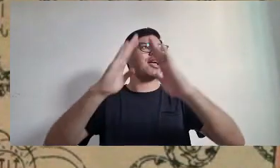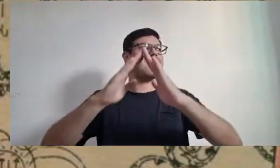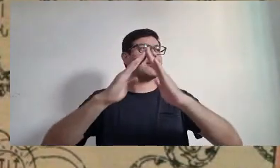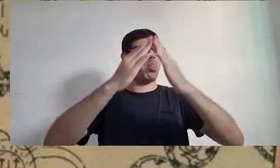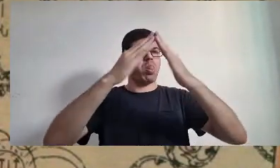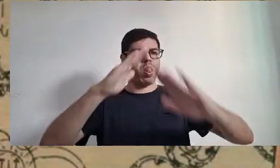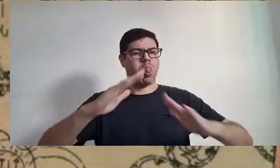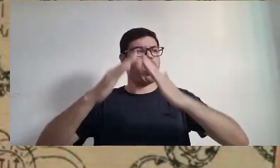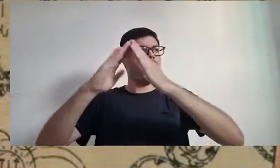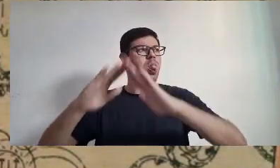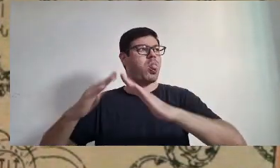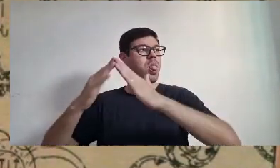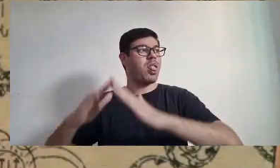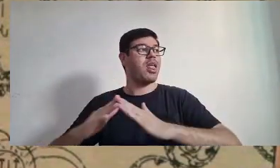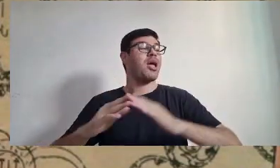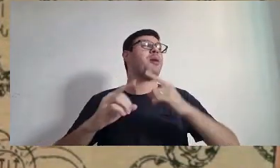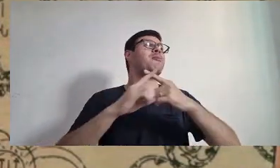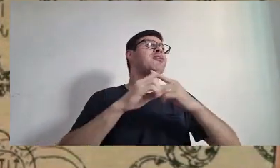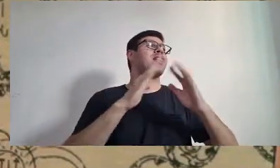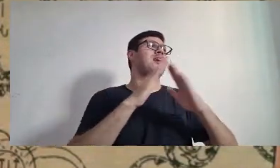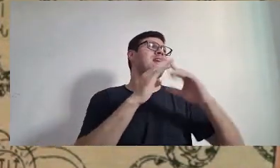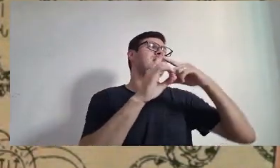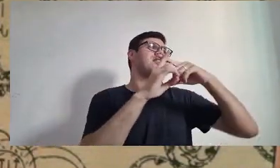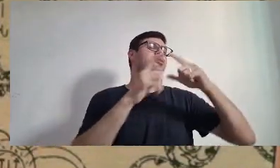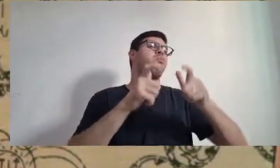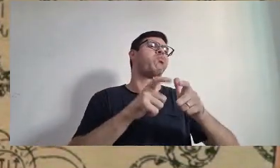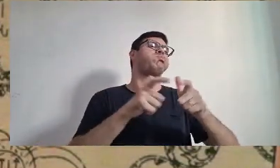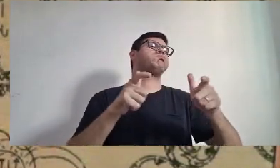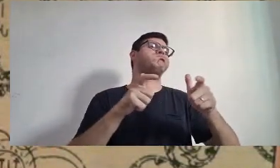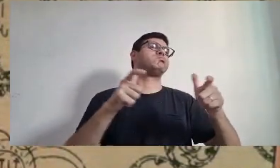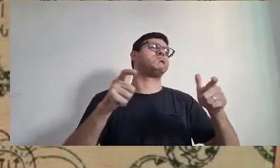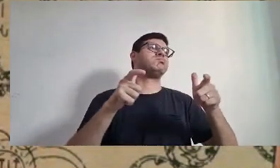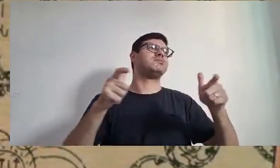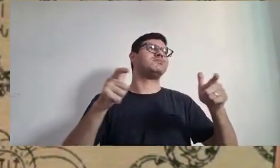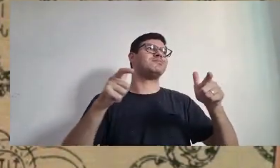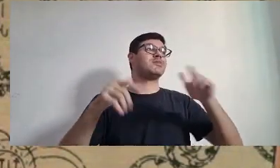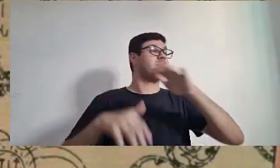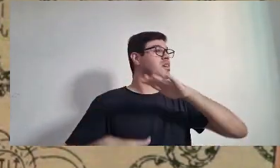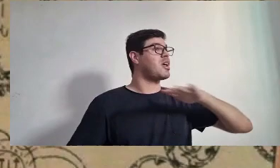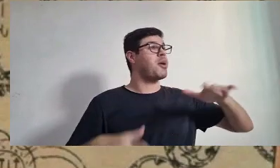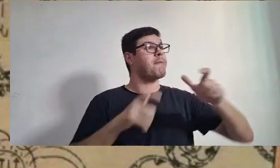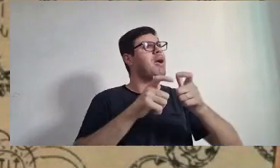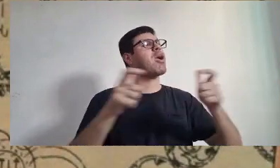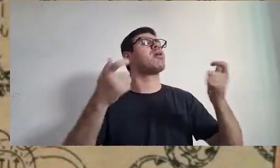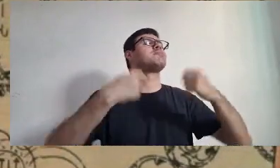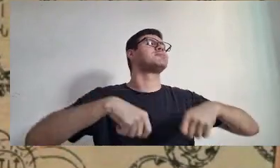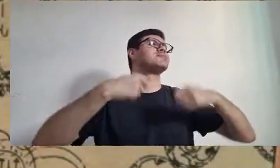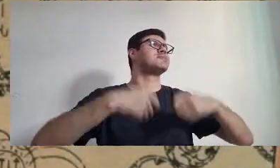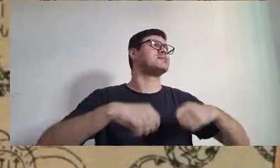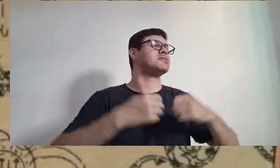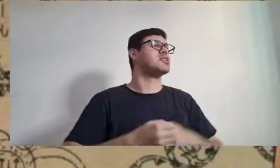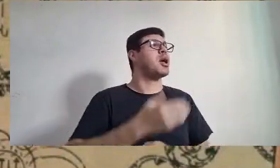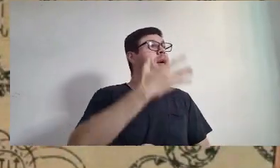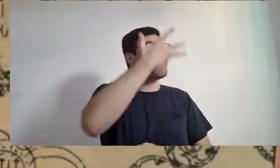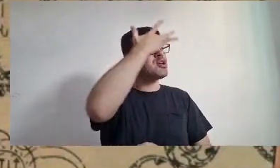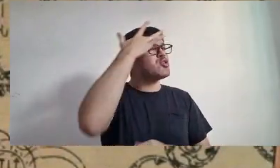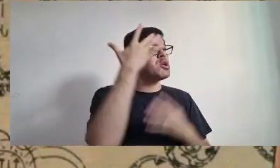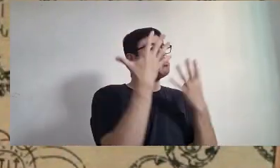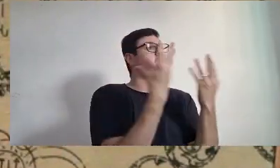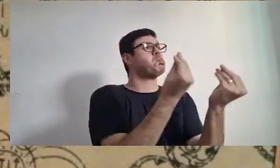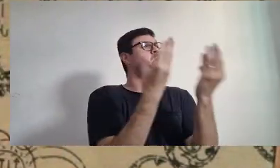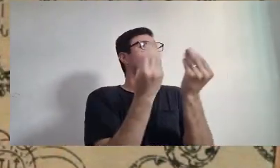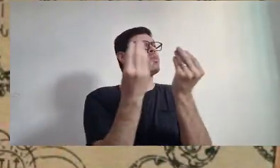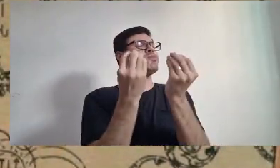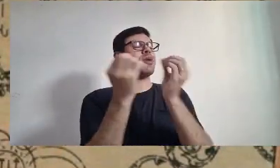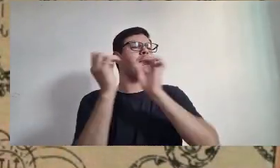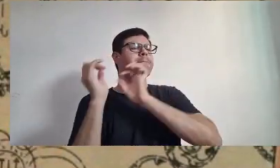perto, porque a igreja... Cresceu muito, né? Cresceu, a igreja precisa. Hoje nós temos milhares de membros. Não é